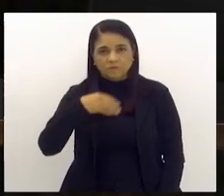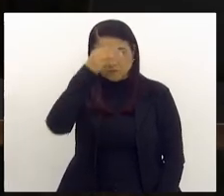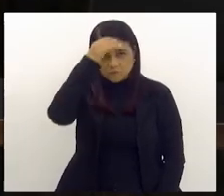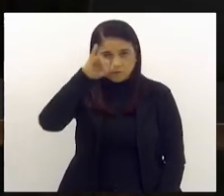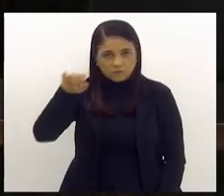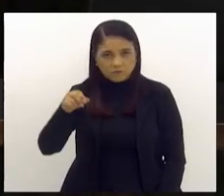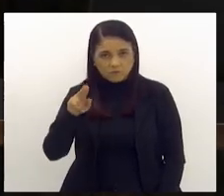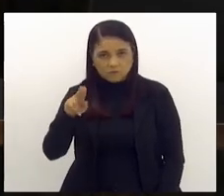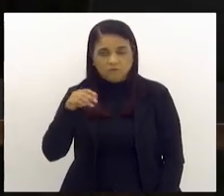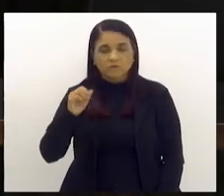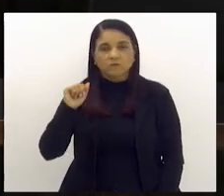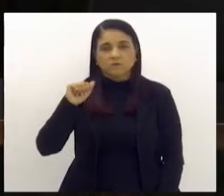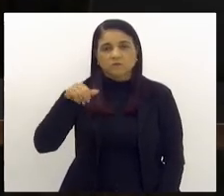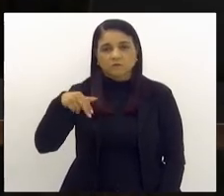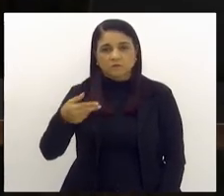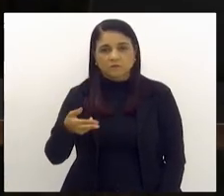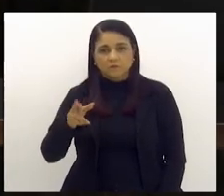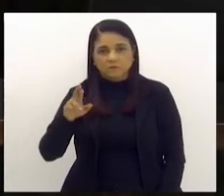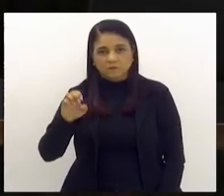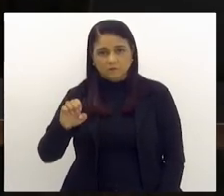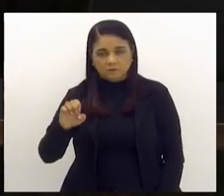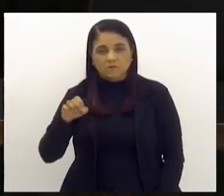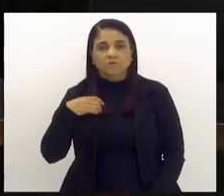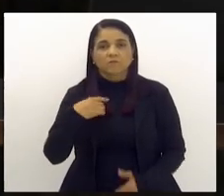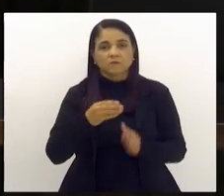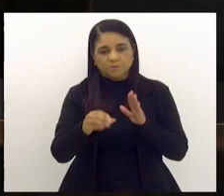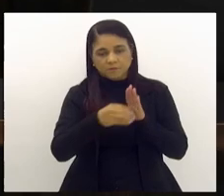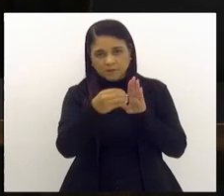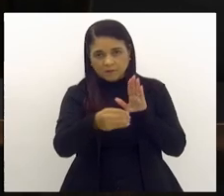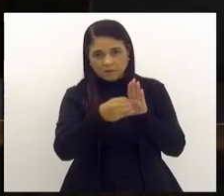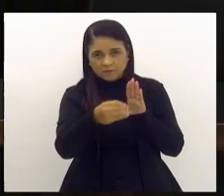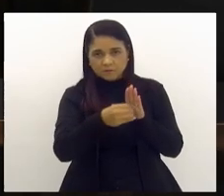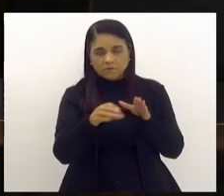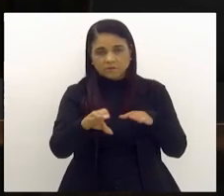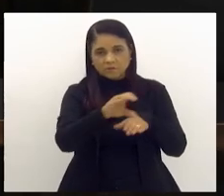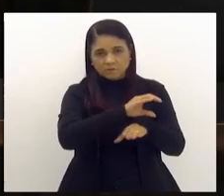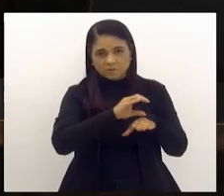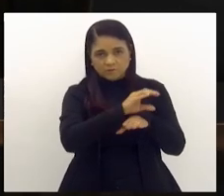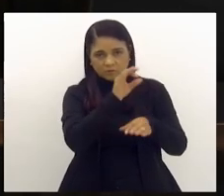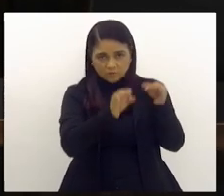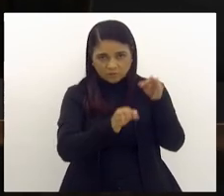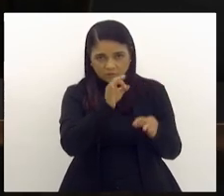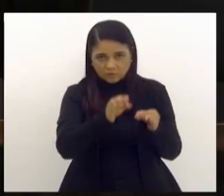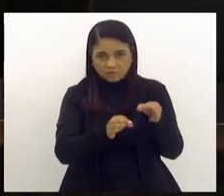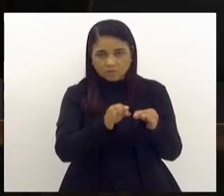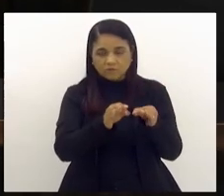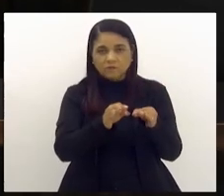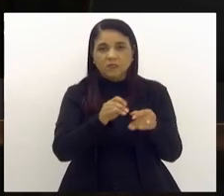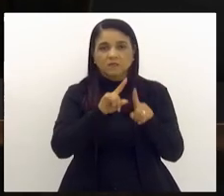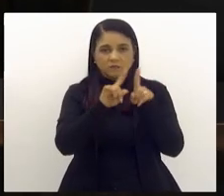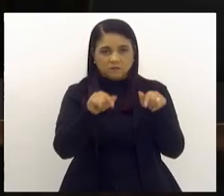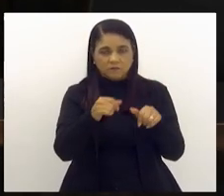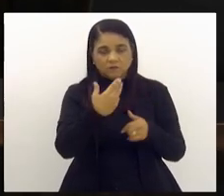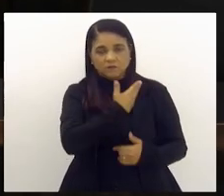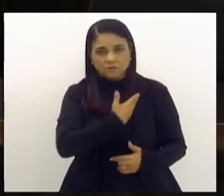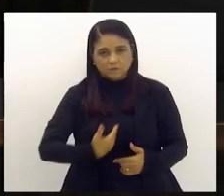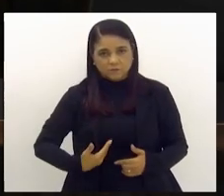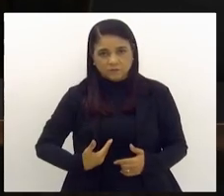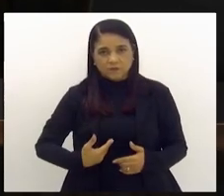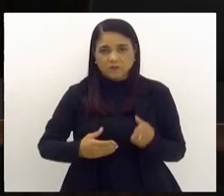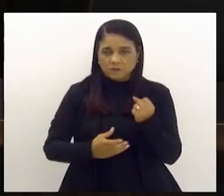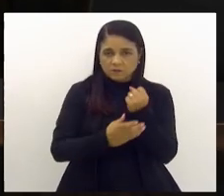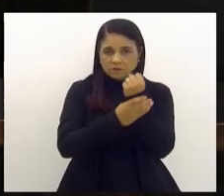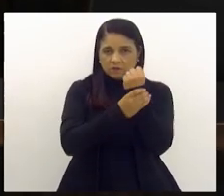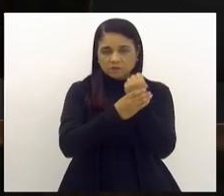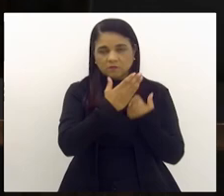André Correia. Pendendo de pareceres das comissões de Constituição e Justiça, de Servidores Públicos, de